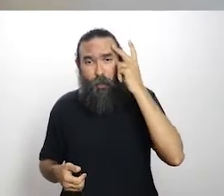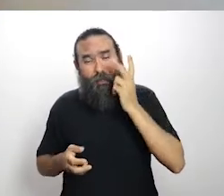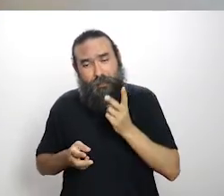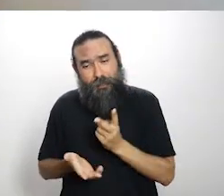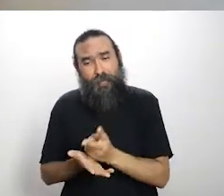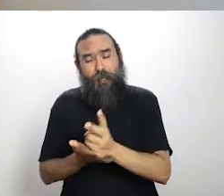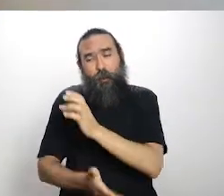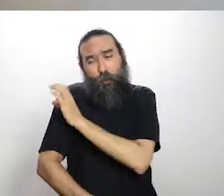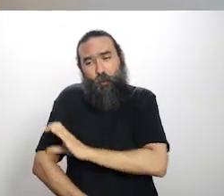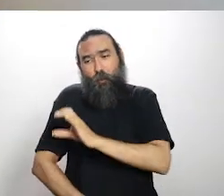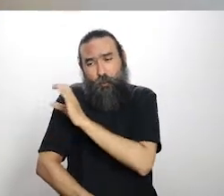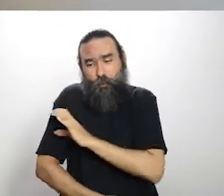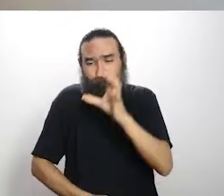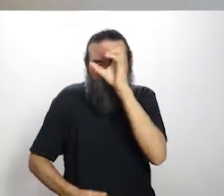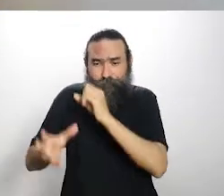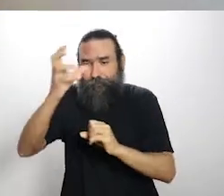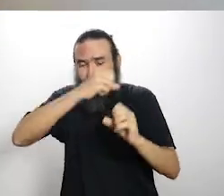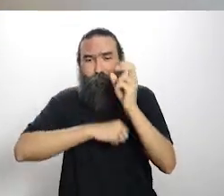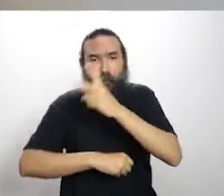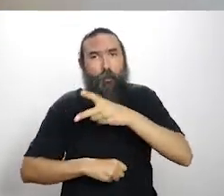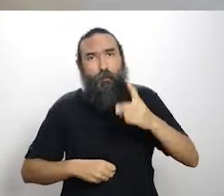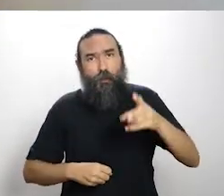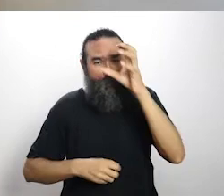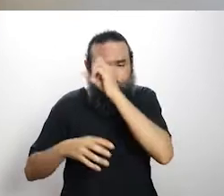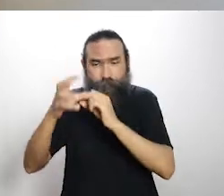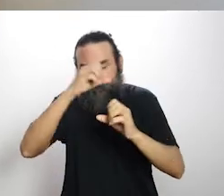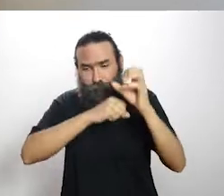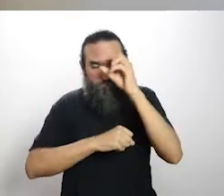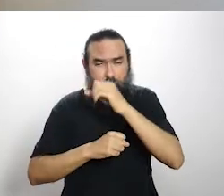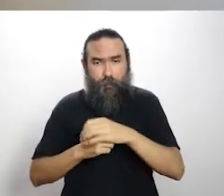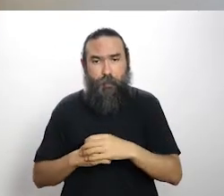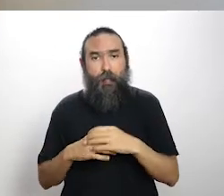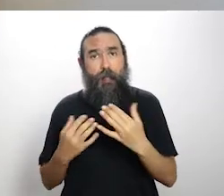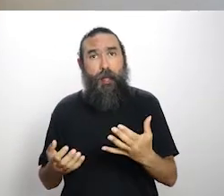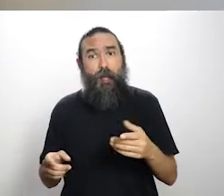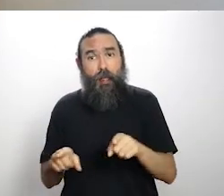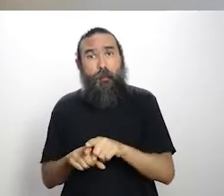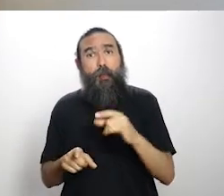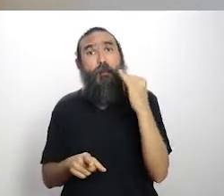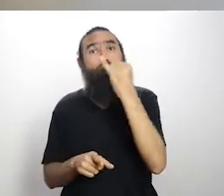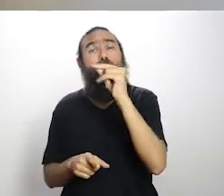que tem dado ênfase que os próprios professores indígenas,